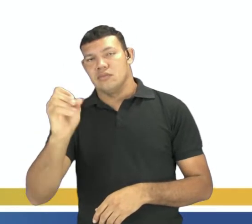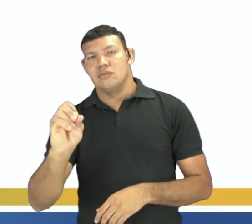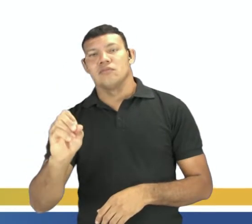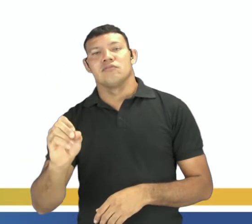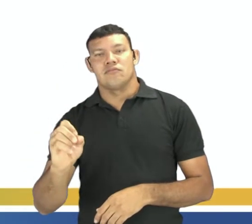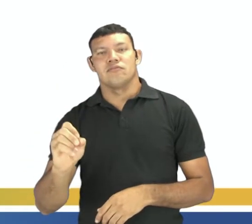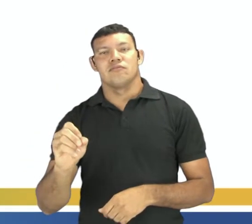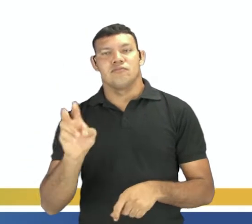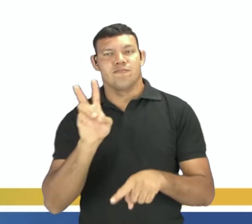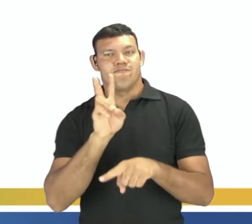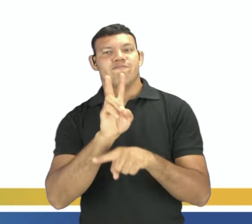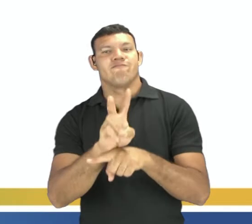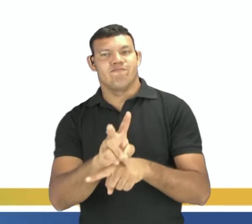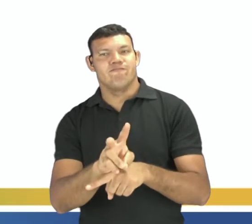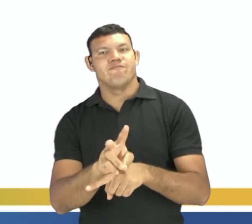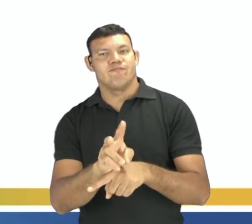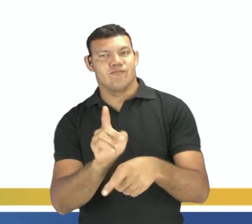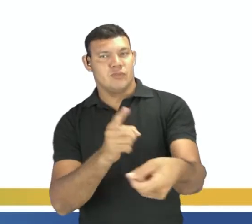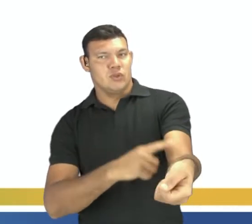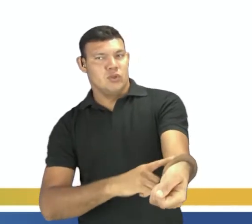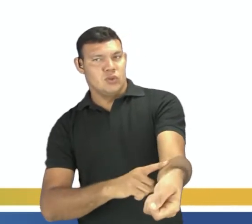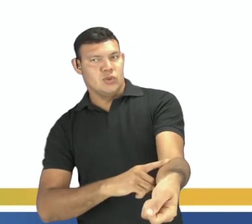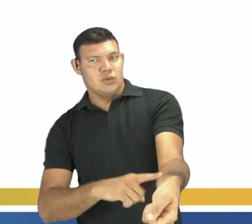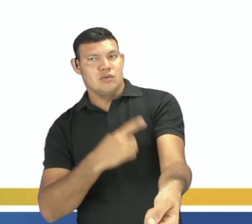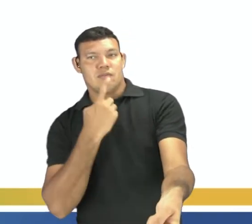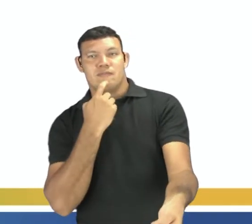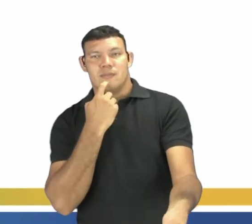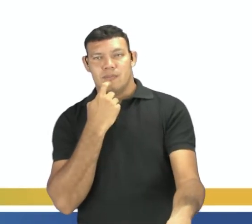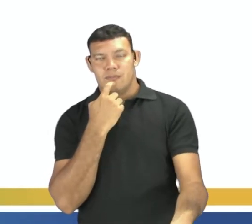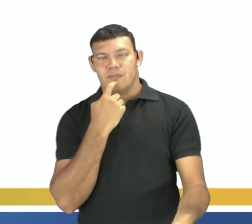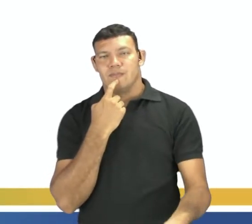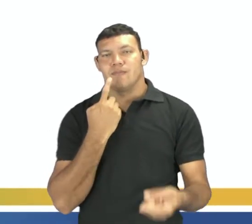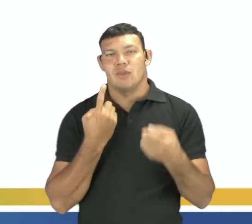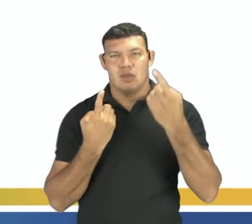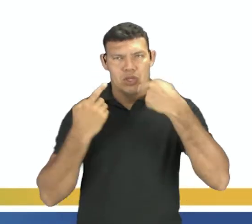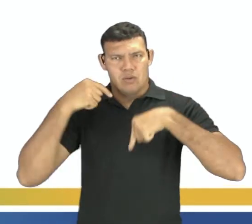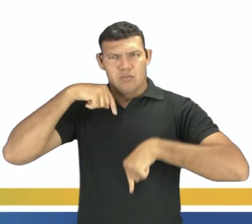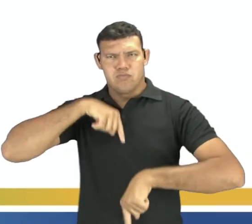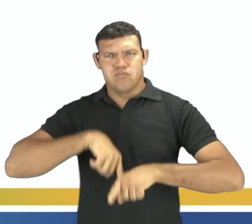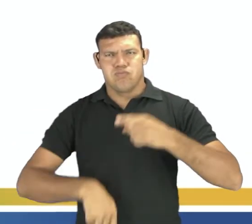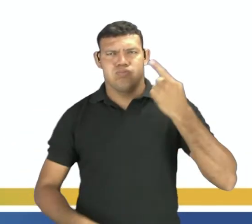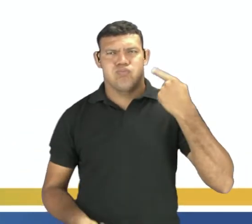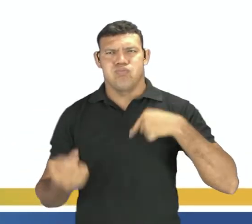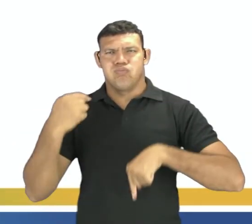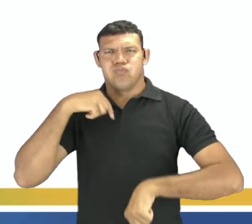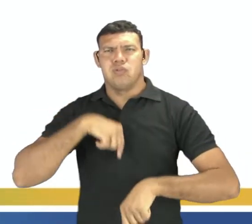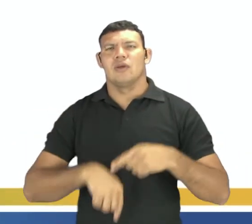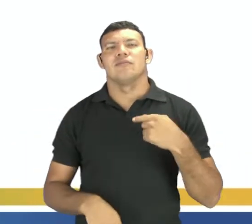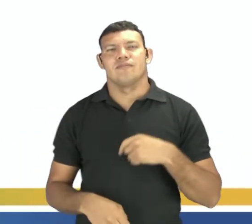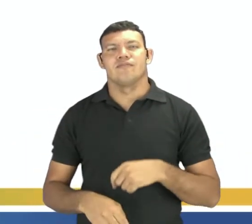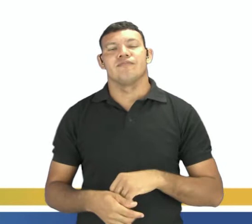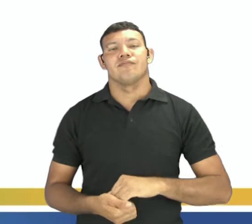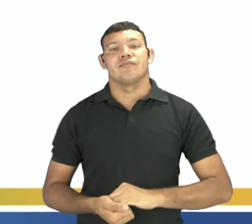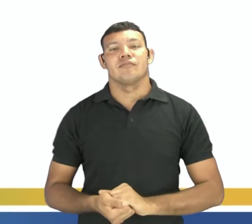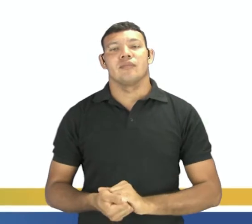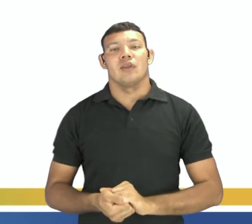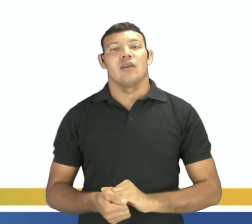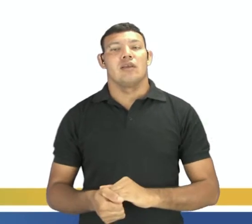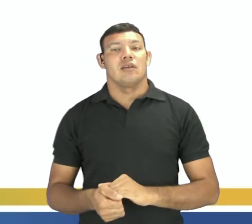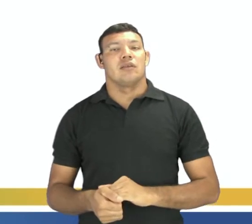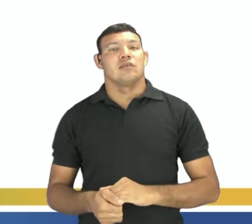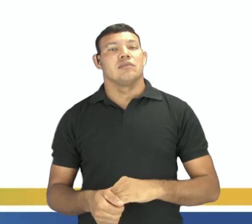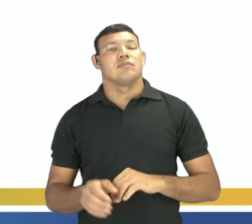defesa, um exemplo é o sangue e a linfa. Reserva energética e isolamento térmico do